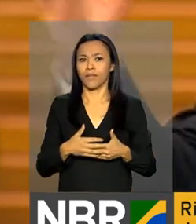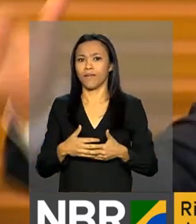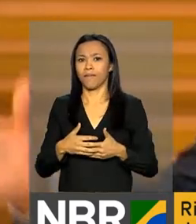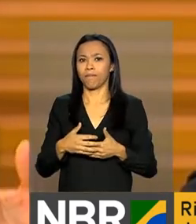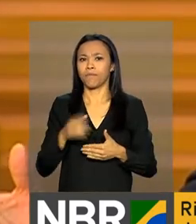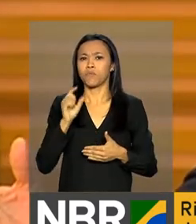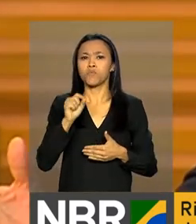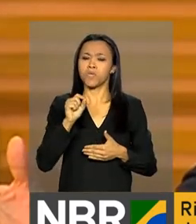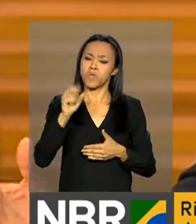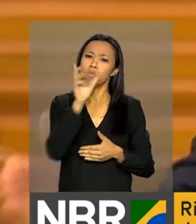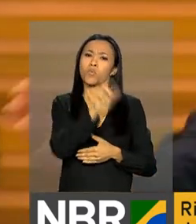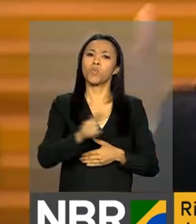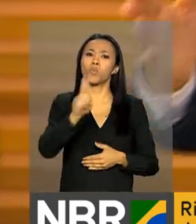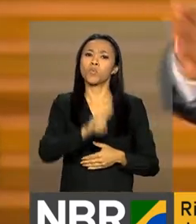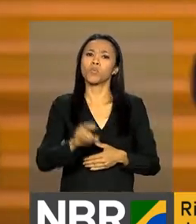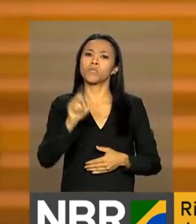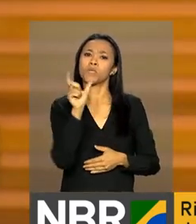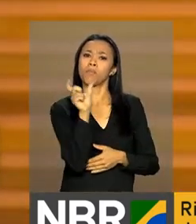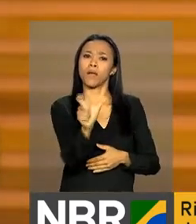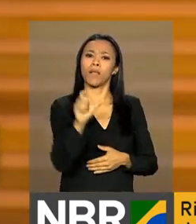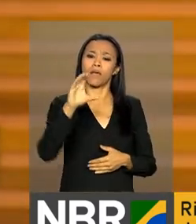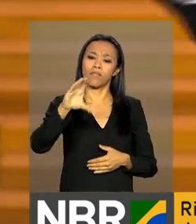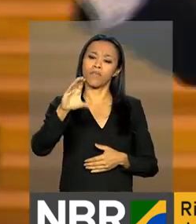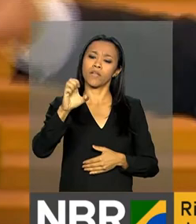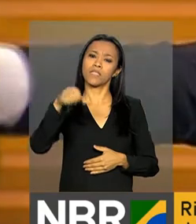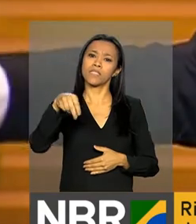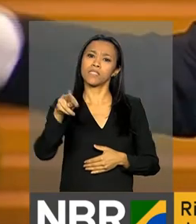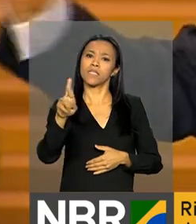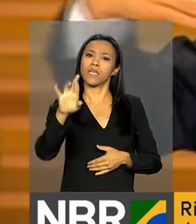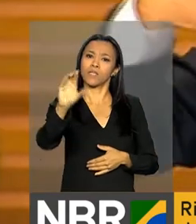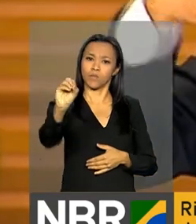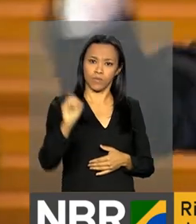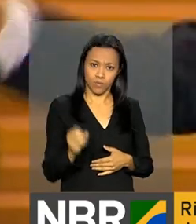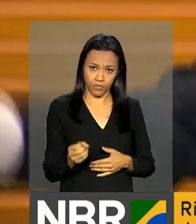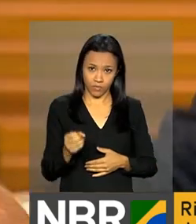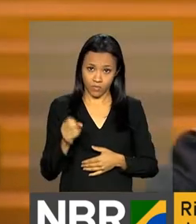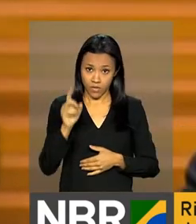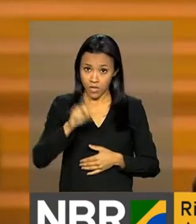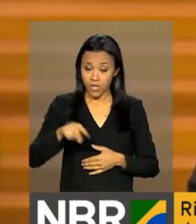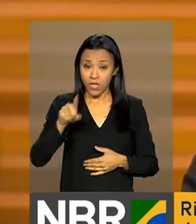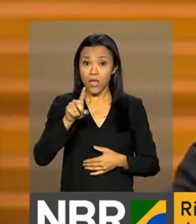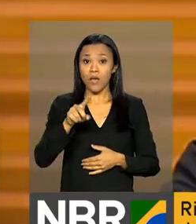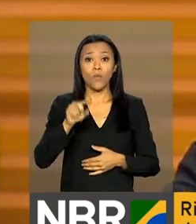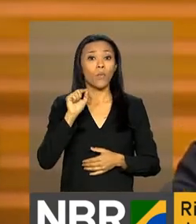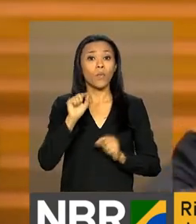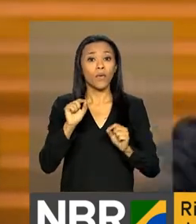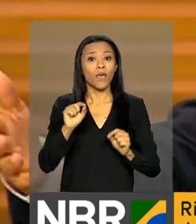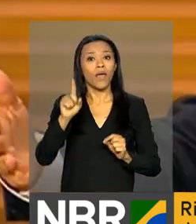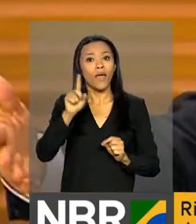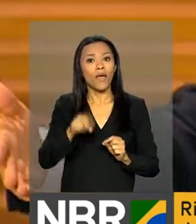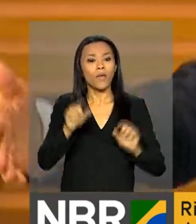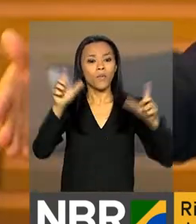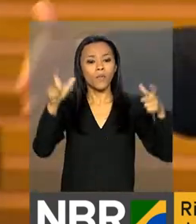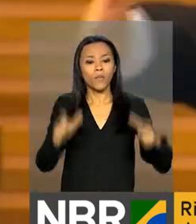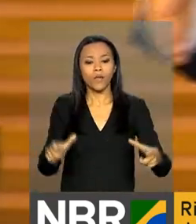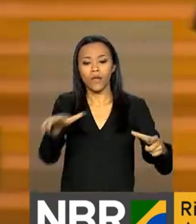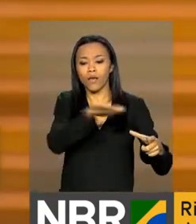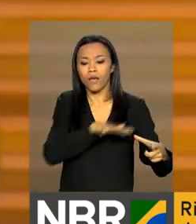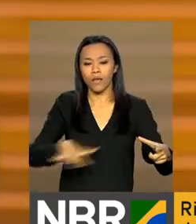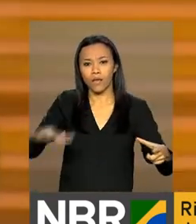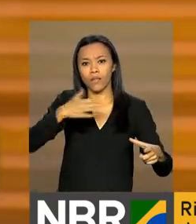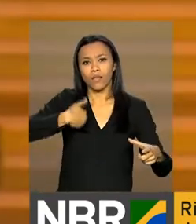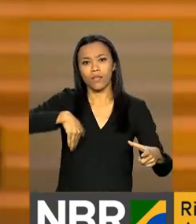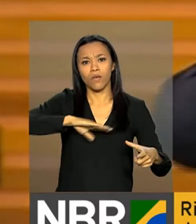que é centro? Centro não é nenhum de nós aqui abrir mão das nossas convicções, dos nossos princípios. É um ambiente onde a gente